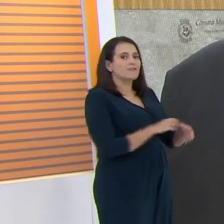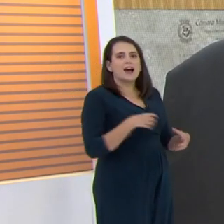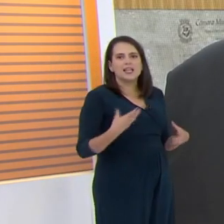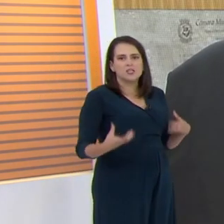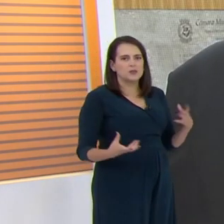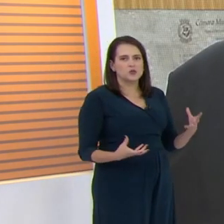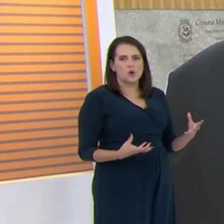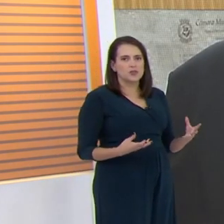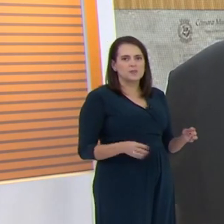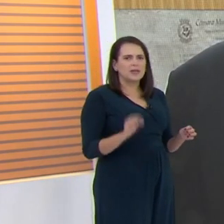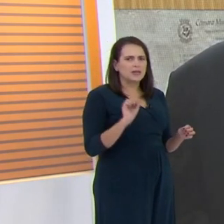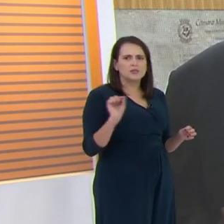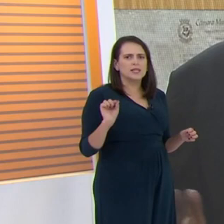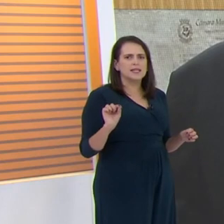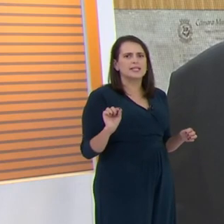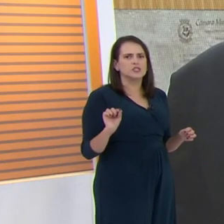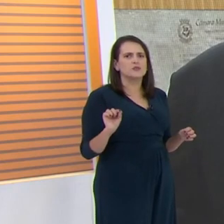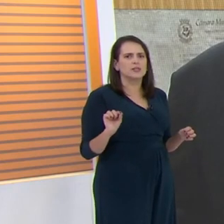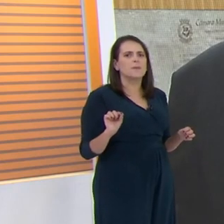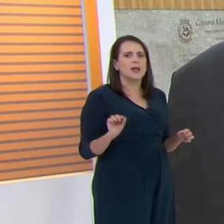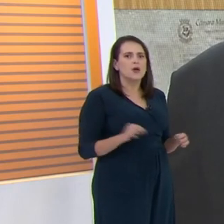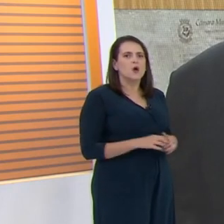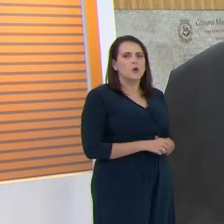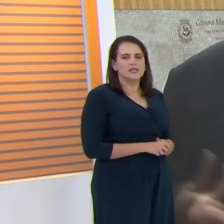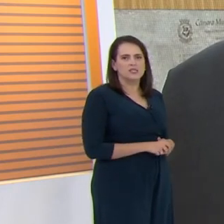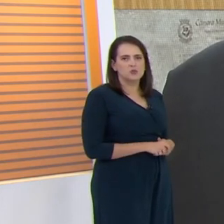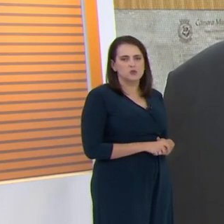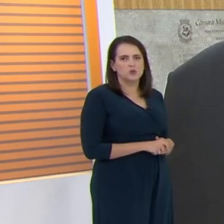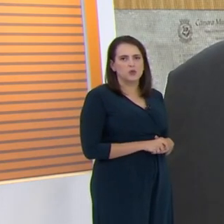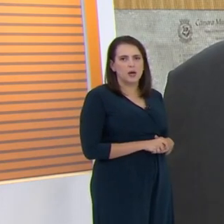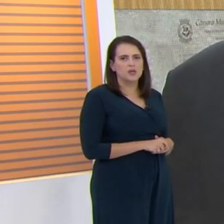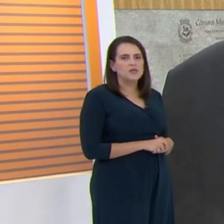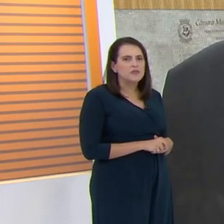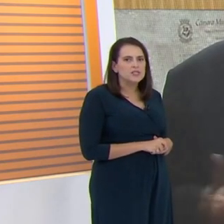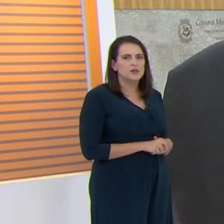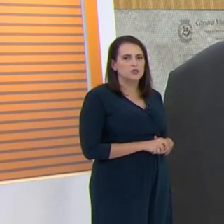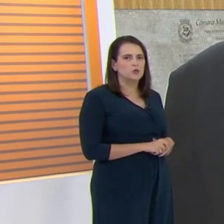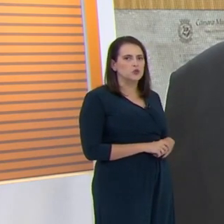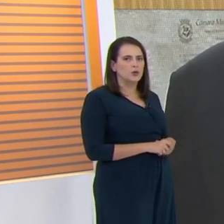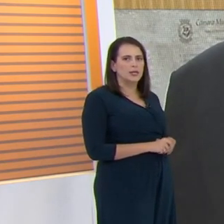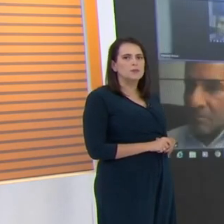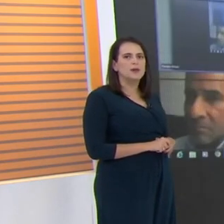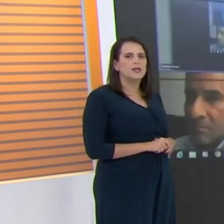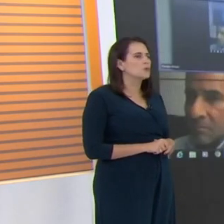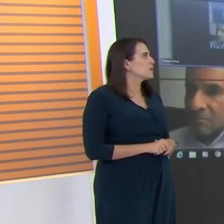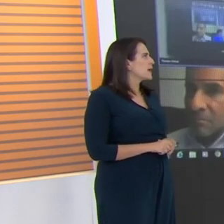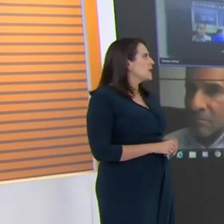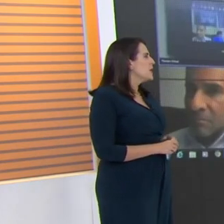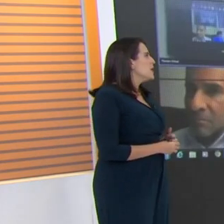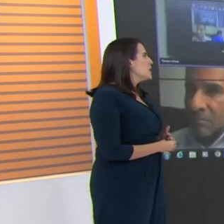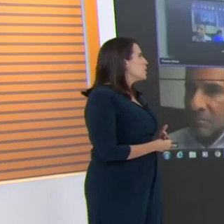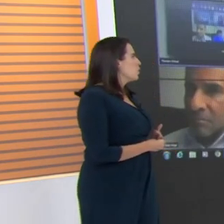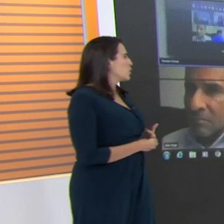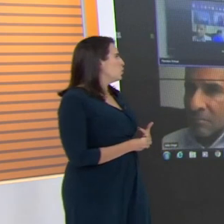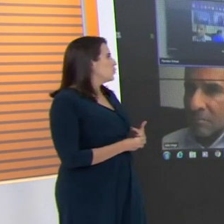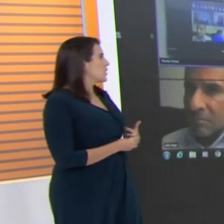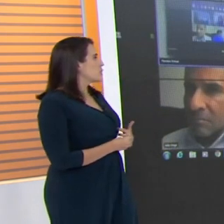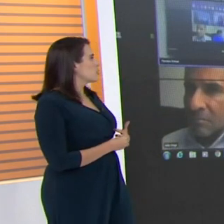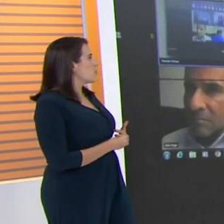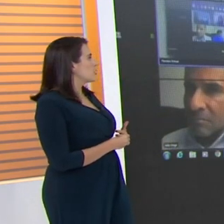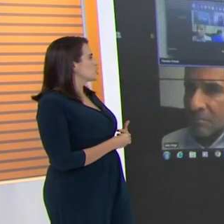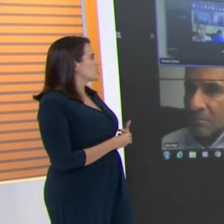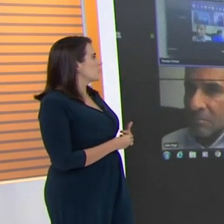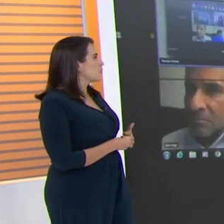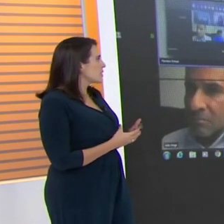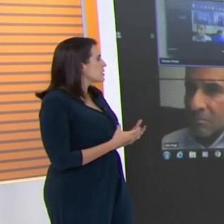na fala das pessoas, em pequenos detalhes é a gente vê também o racismo estrutural que, infelizmente, continua imperando por aqui. Igor, o